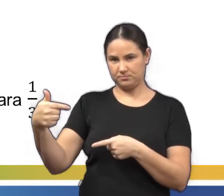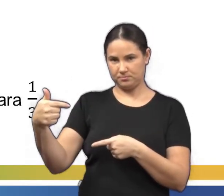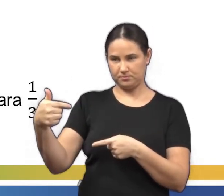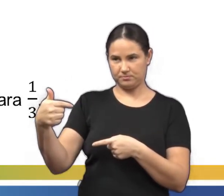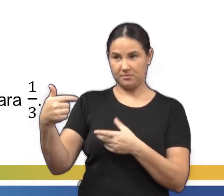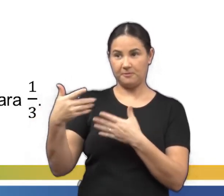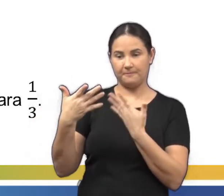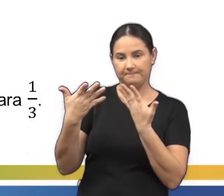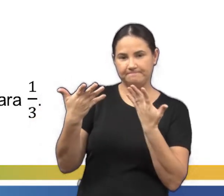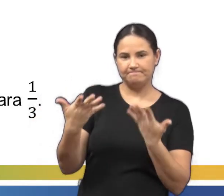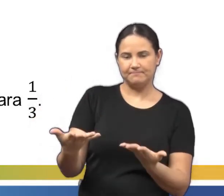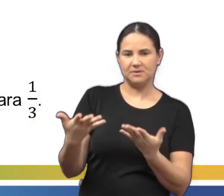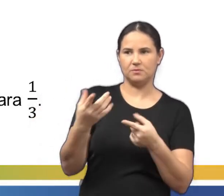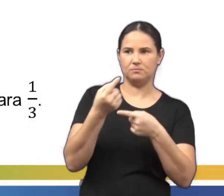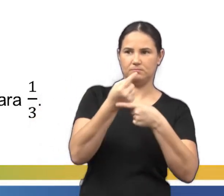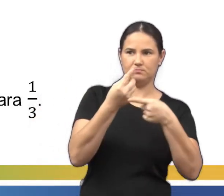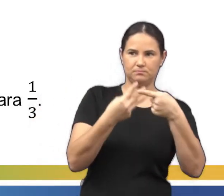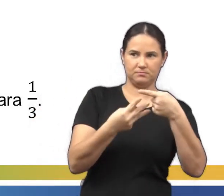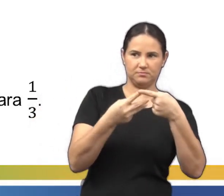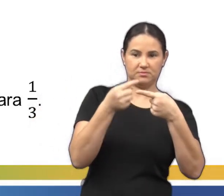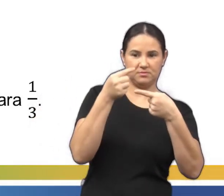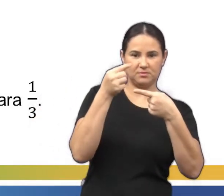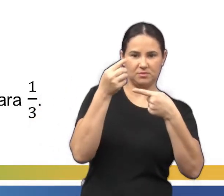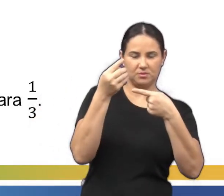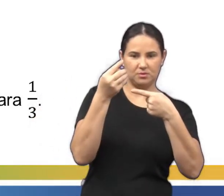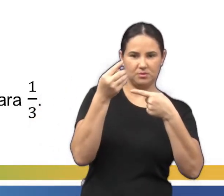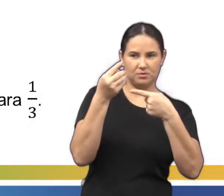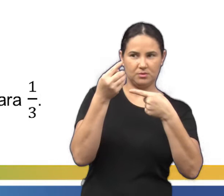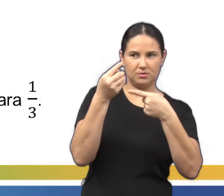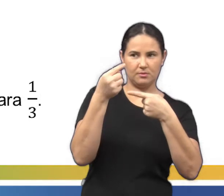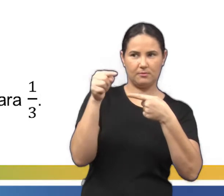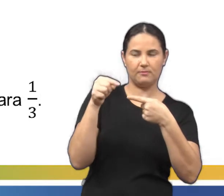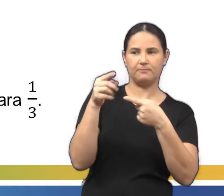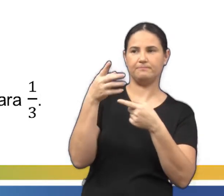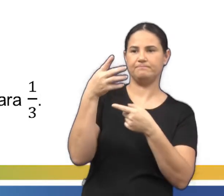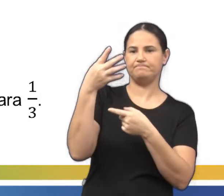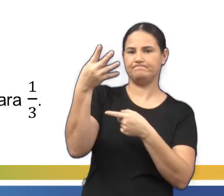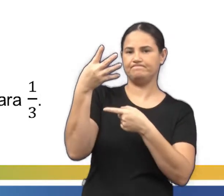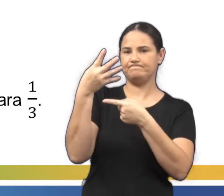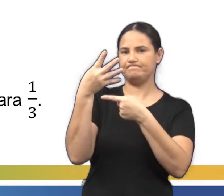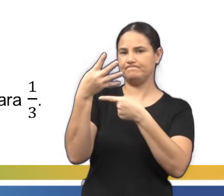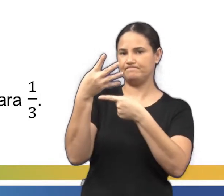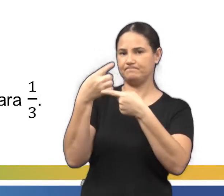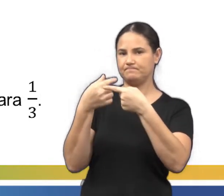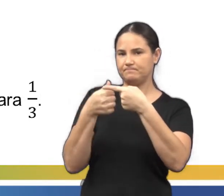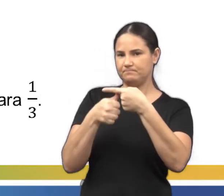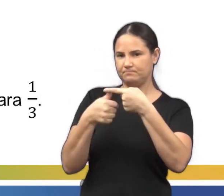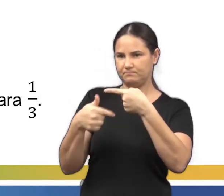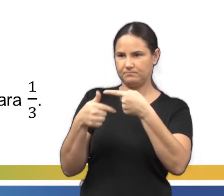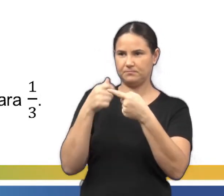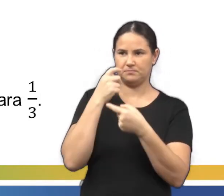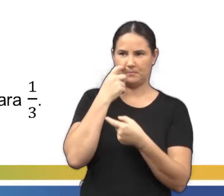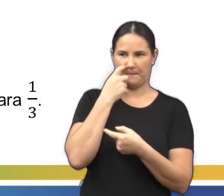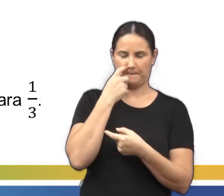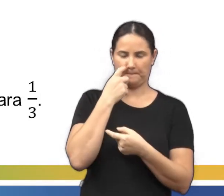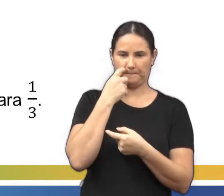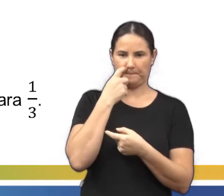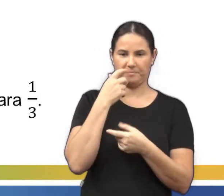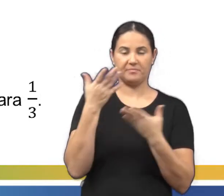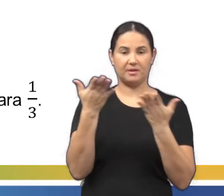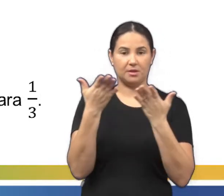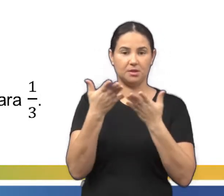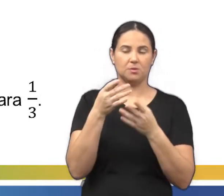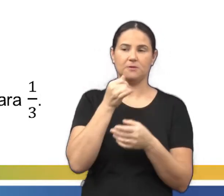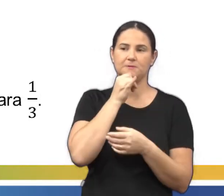é equivalente a 1 terço. E a última operação que a gente vai fazer é por 5. Estou multiplicando o numerador